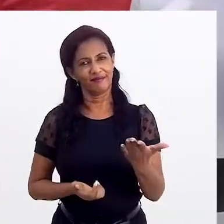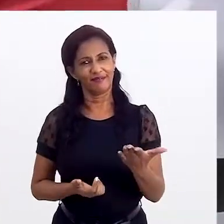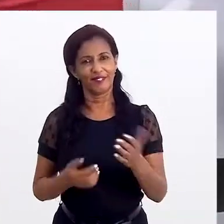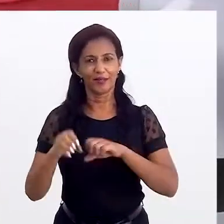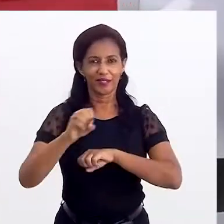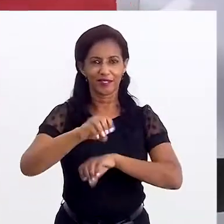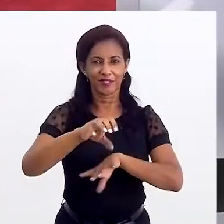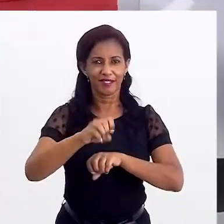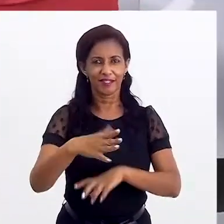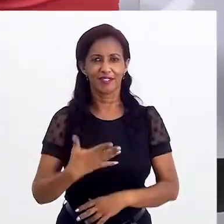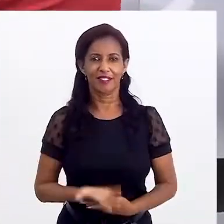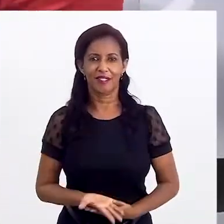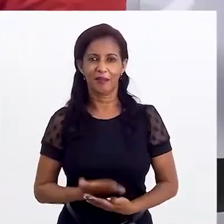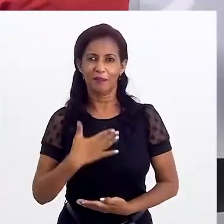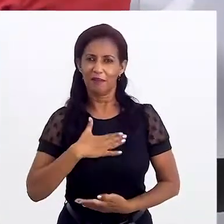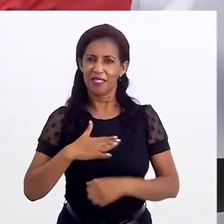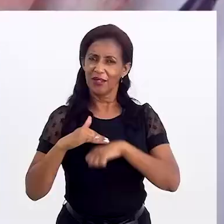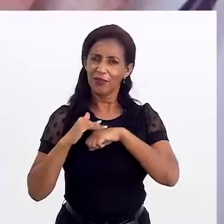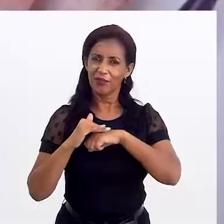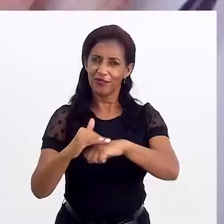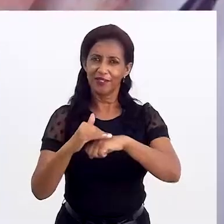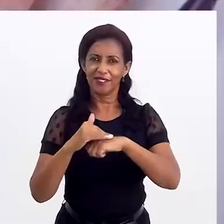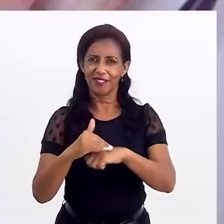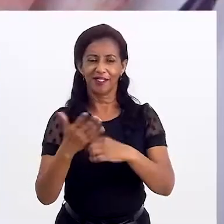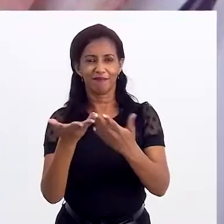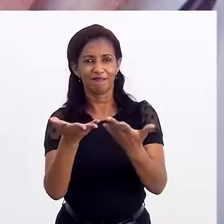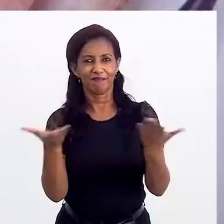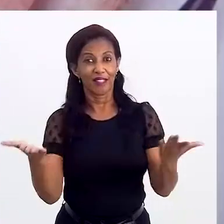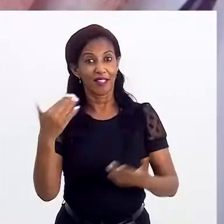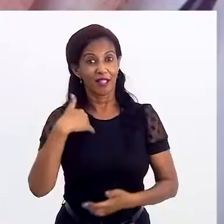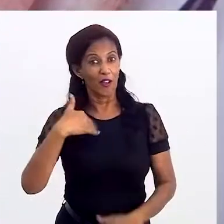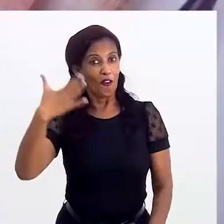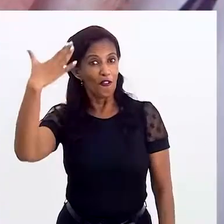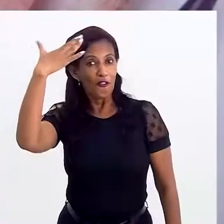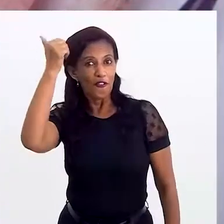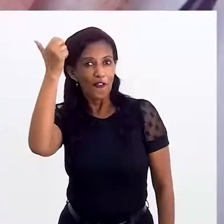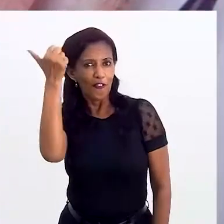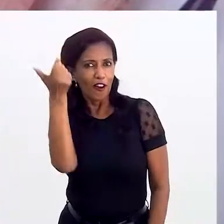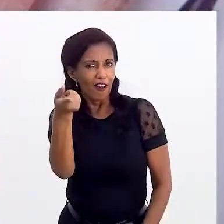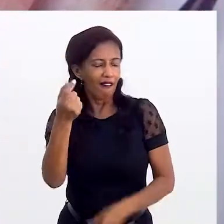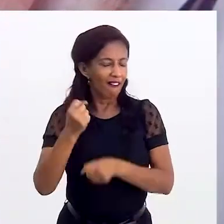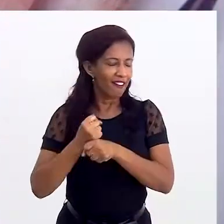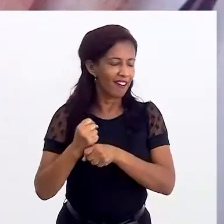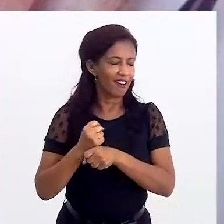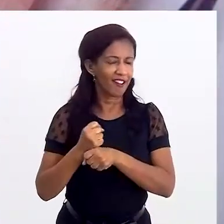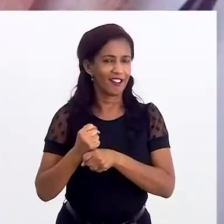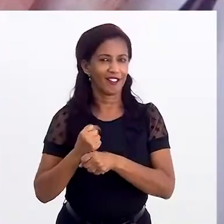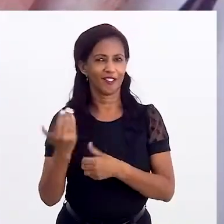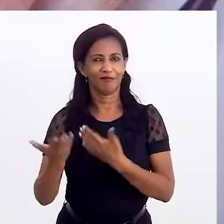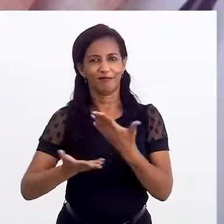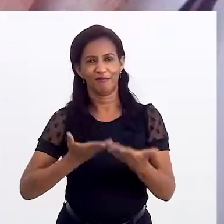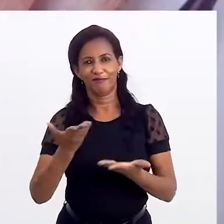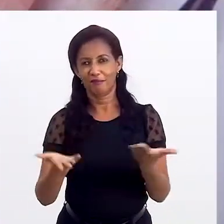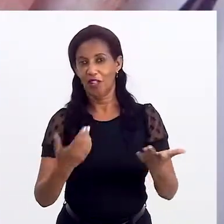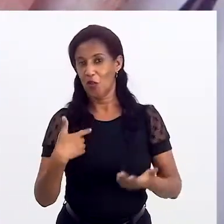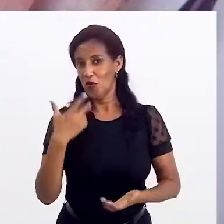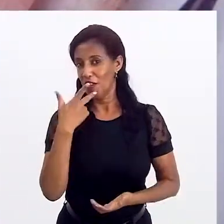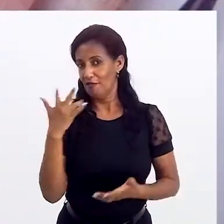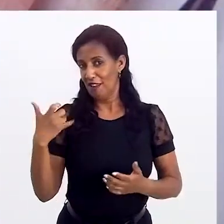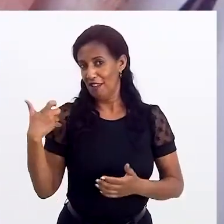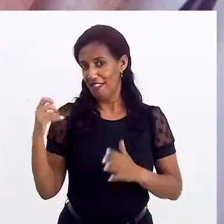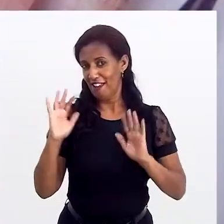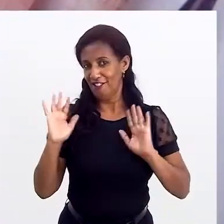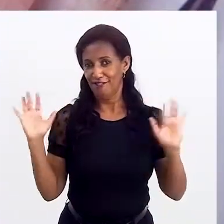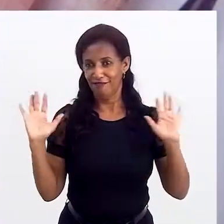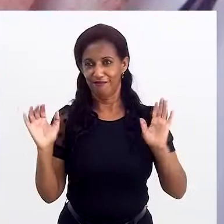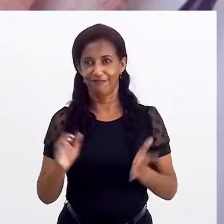bem-vindos ao Educação. Um prazer conversar com vocês. Fã de vocês de carteirinha já de muito tempo, não querendo revelar